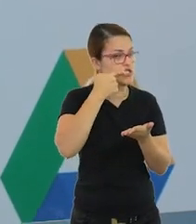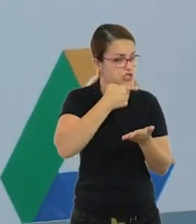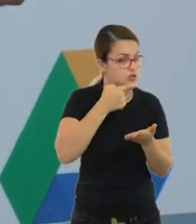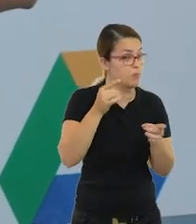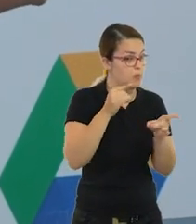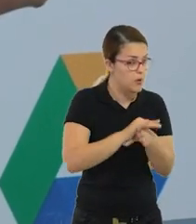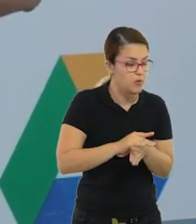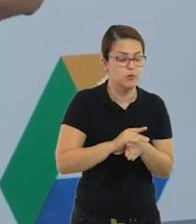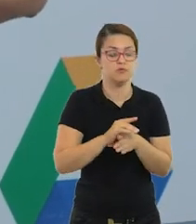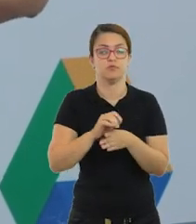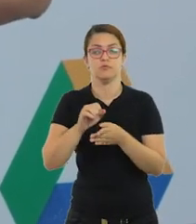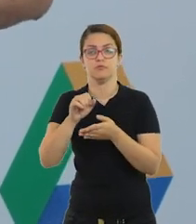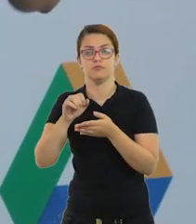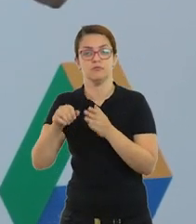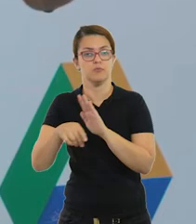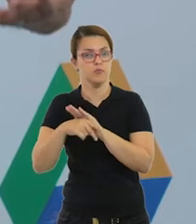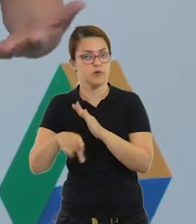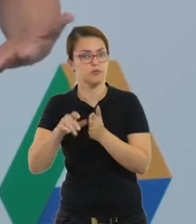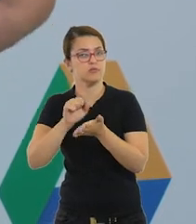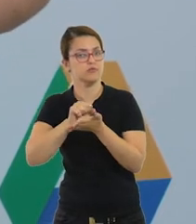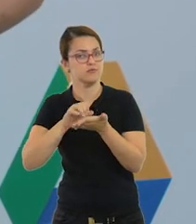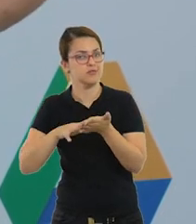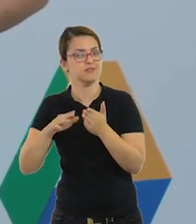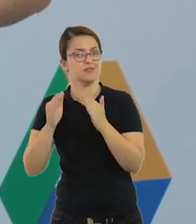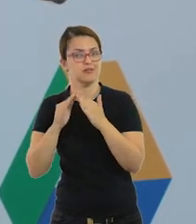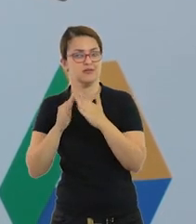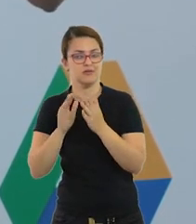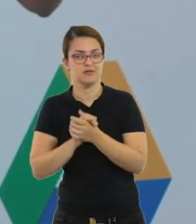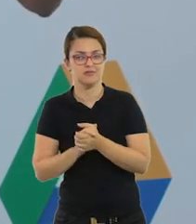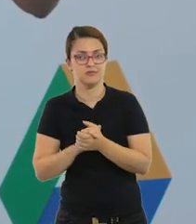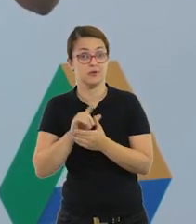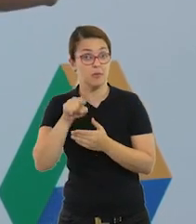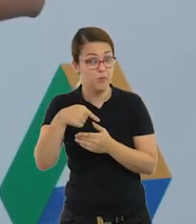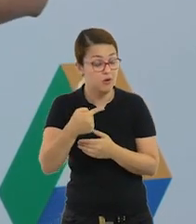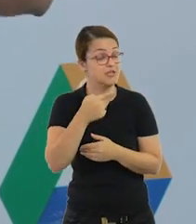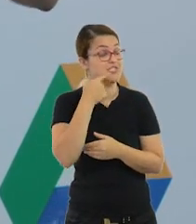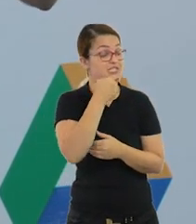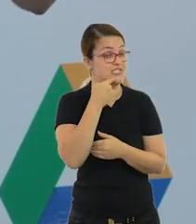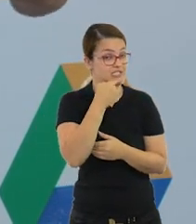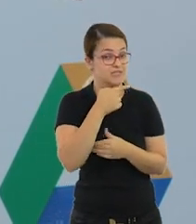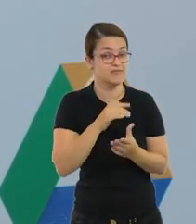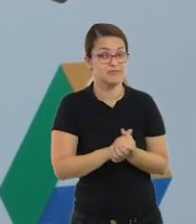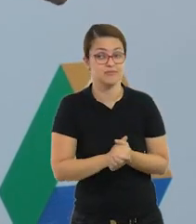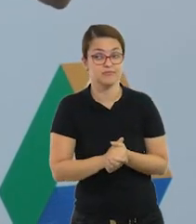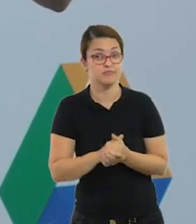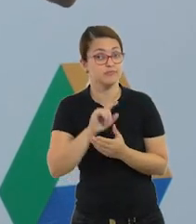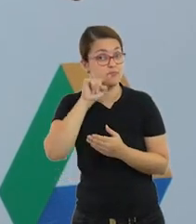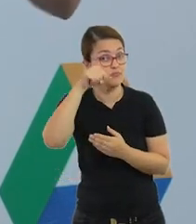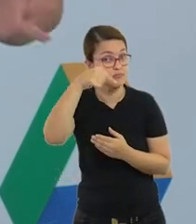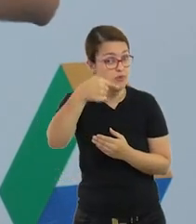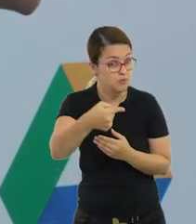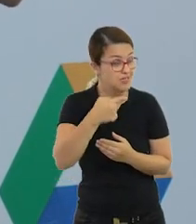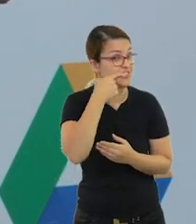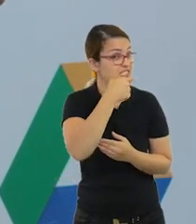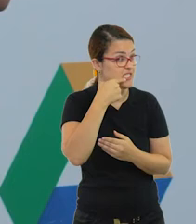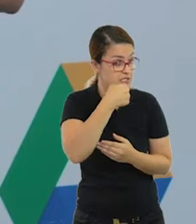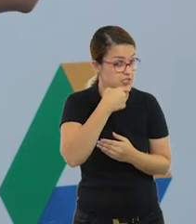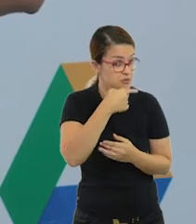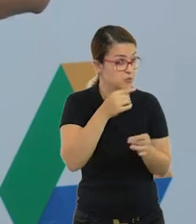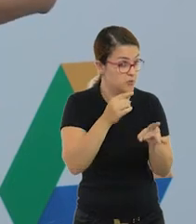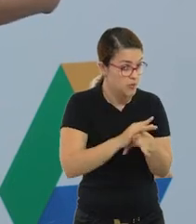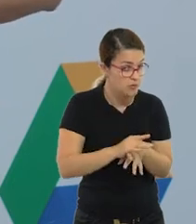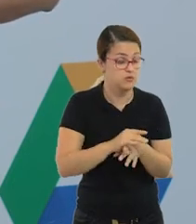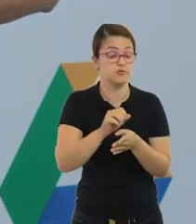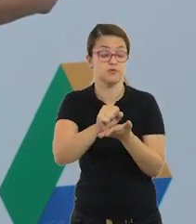escovar o dente e vamos à lição de casa. Depois que escovar o dente, quando estiver escovando o dente, você diz, logo após nós vamos